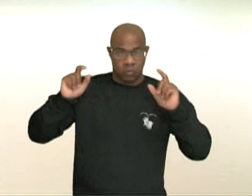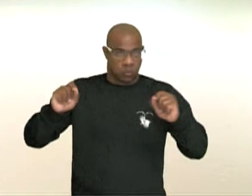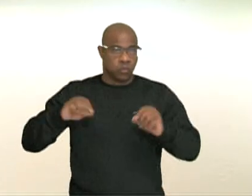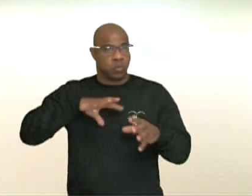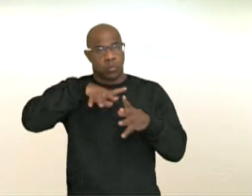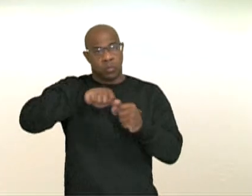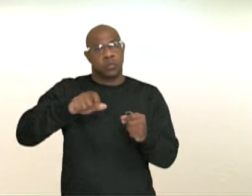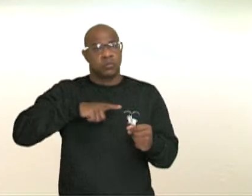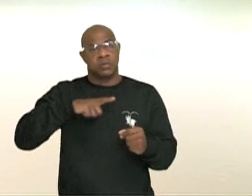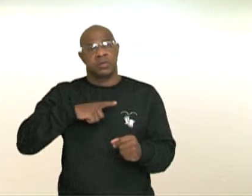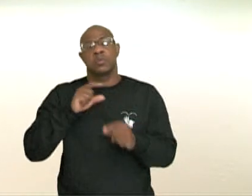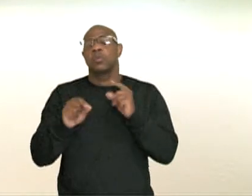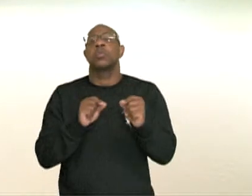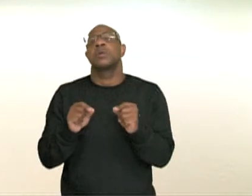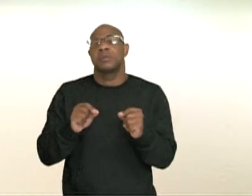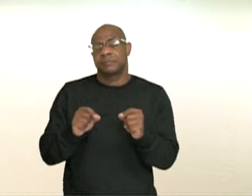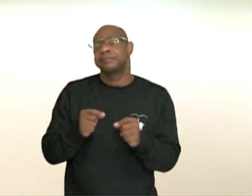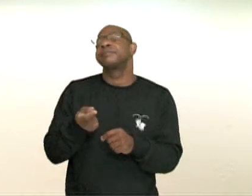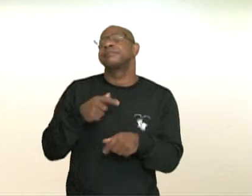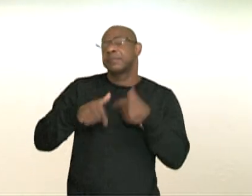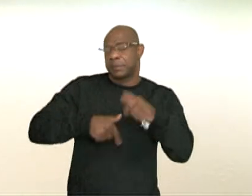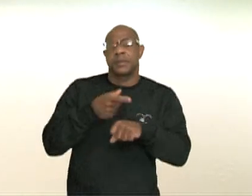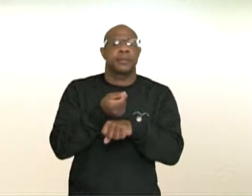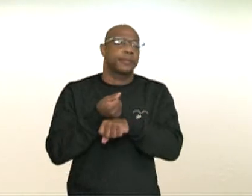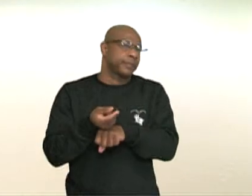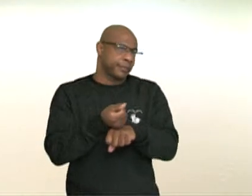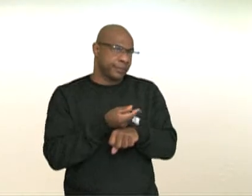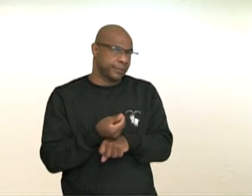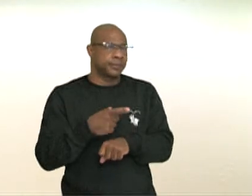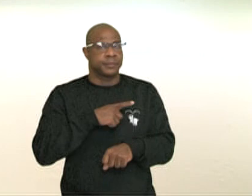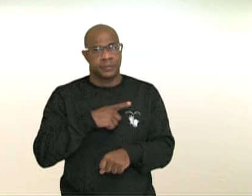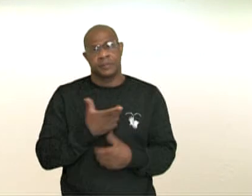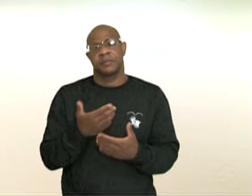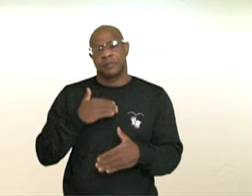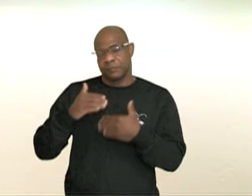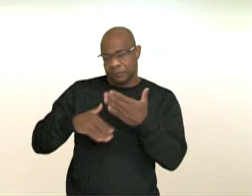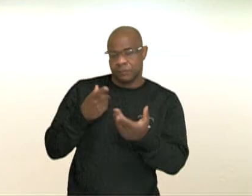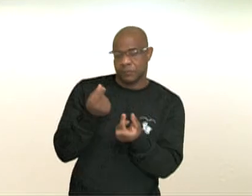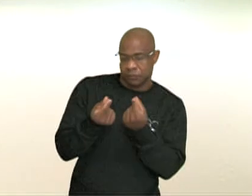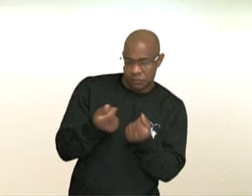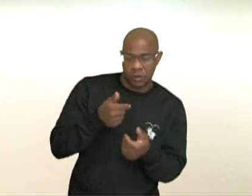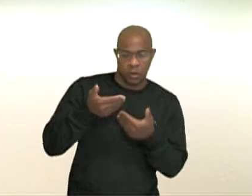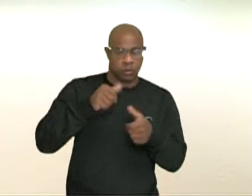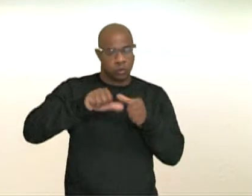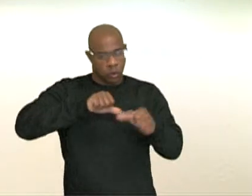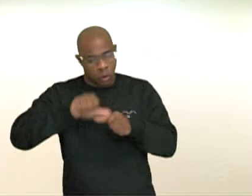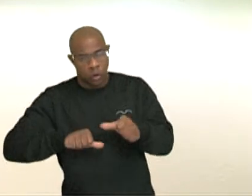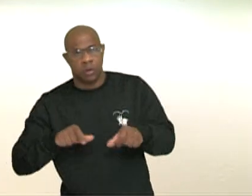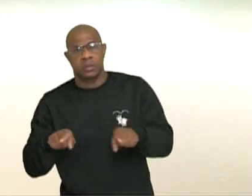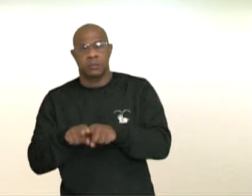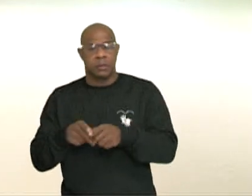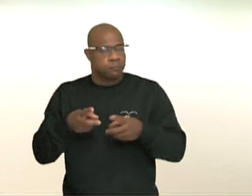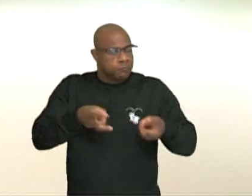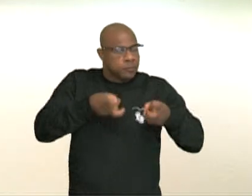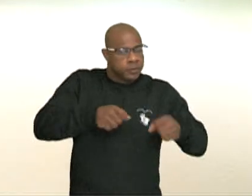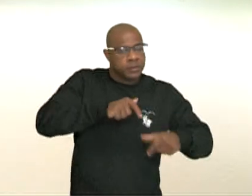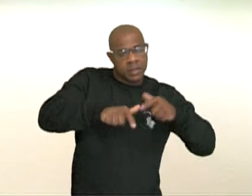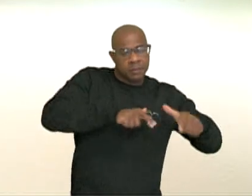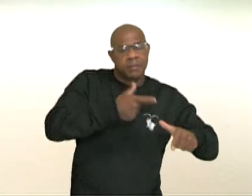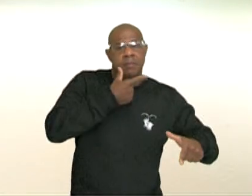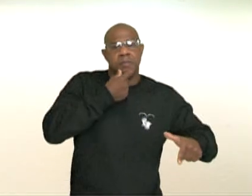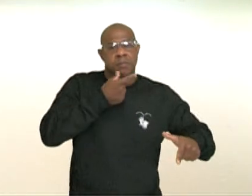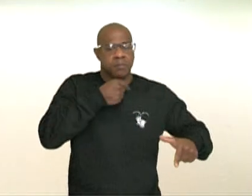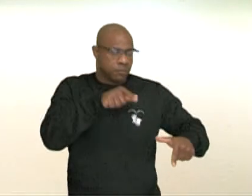vai ser colocado a serviço do capital, das relações de produção que vão envolver o dinheiro, a troca, a exploração do